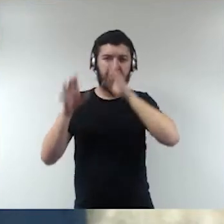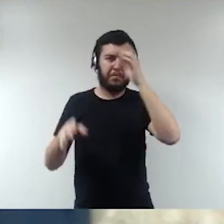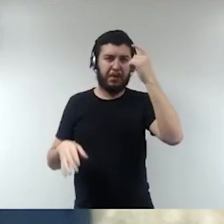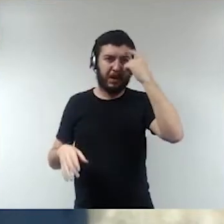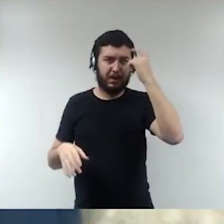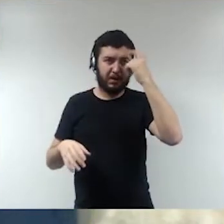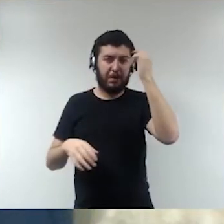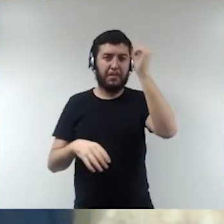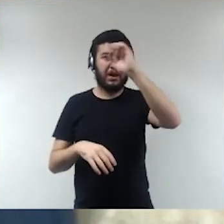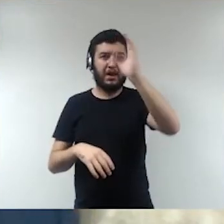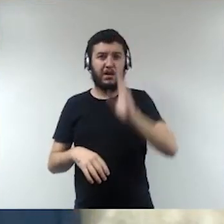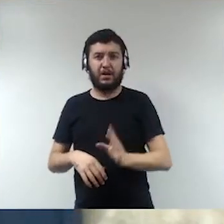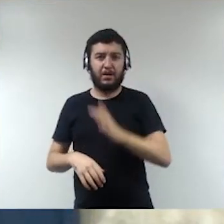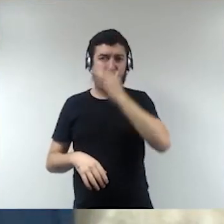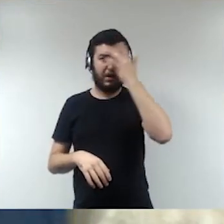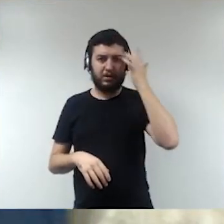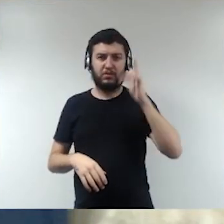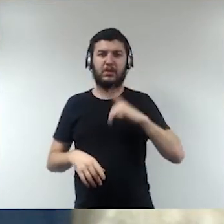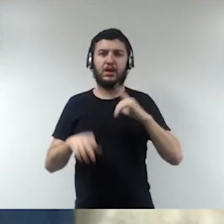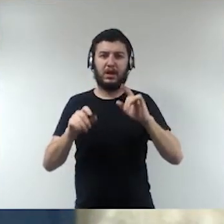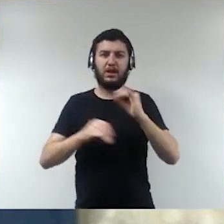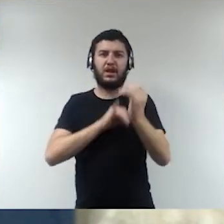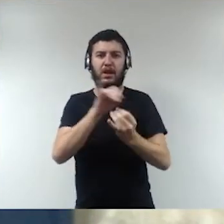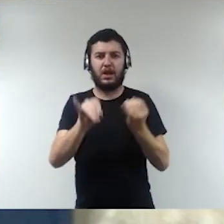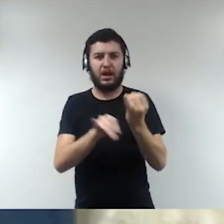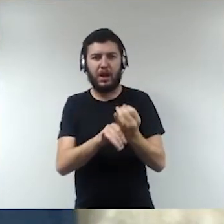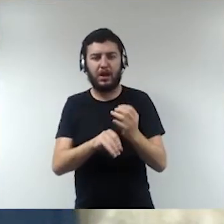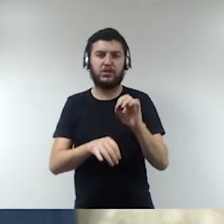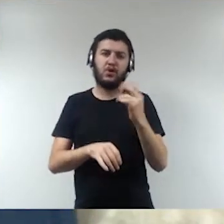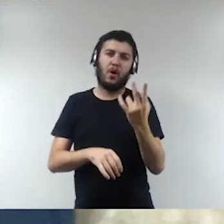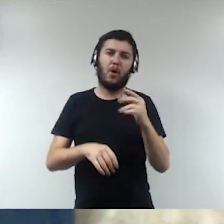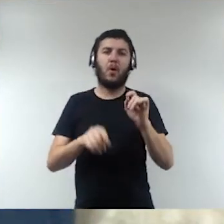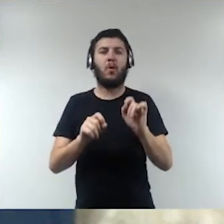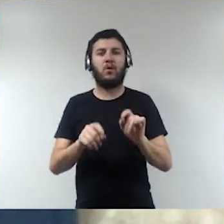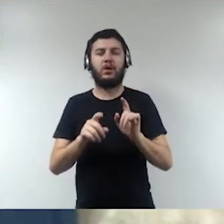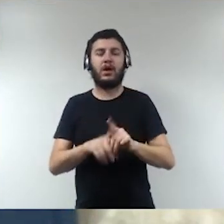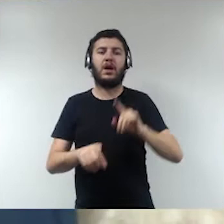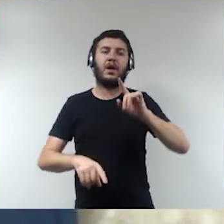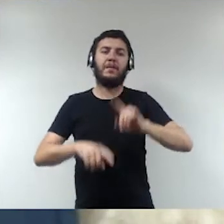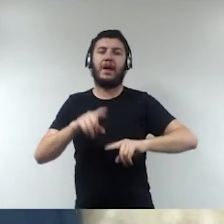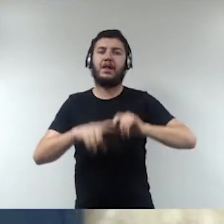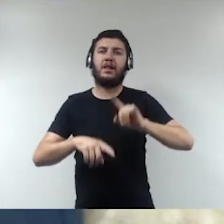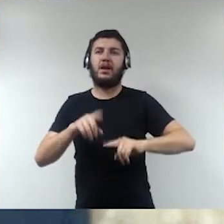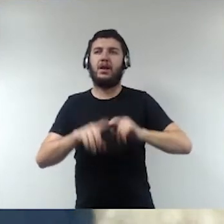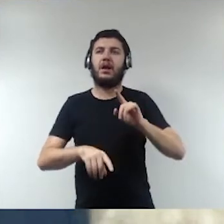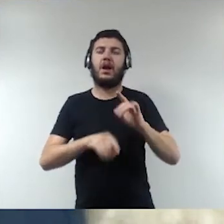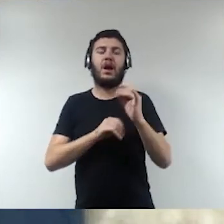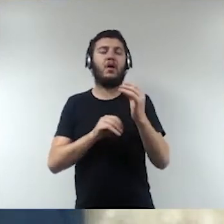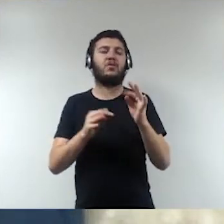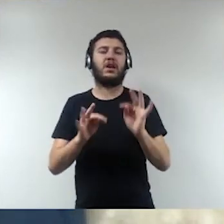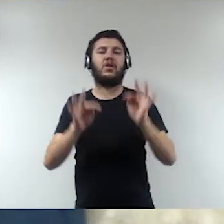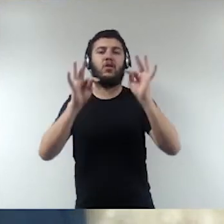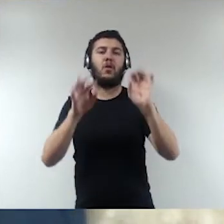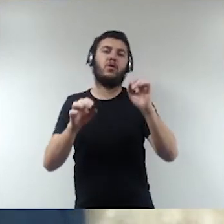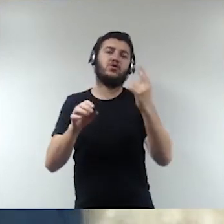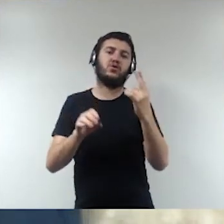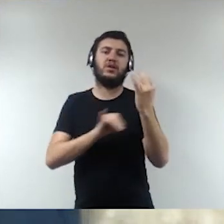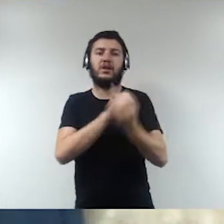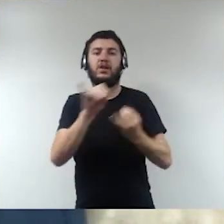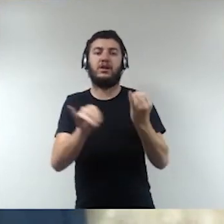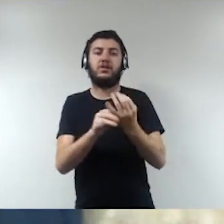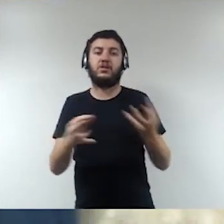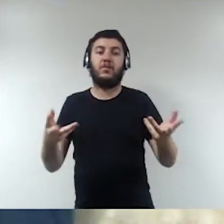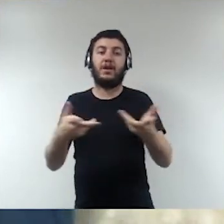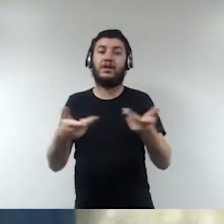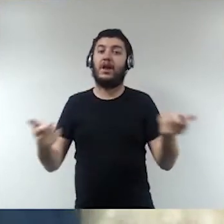todo brasileiro tem acesso fácil à internet, seja o equipamento, seja uma internet de qualidade. Temos que pensar também nos advogados e cidadãos